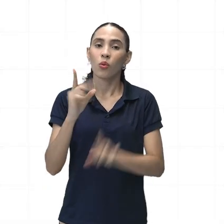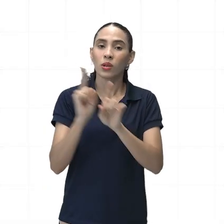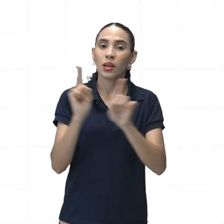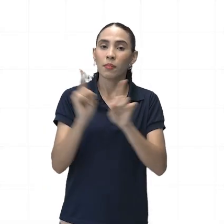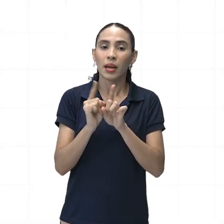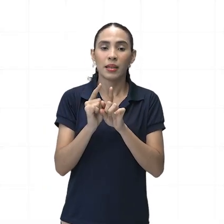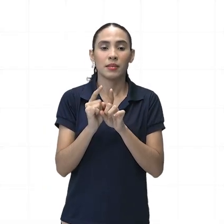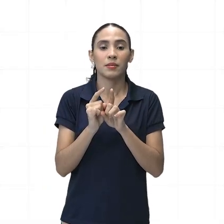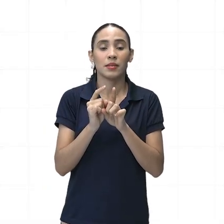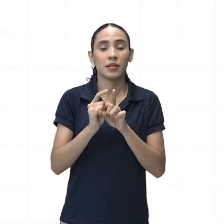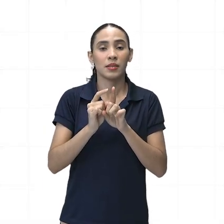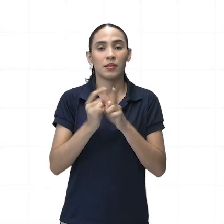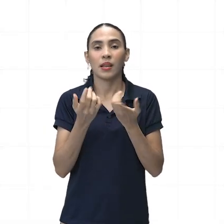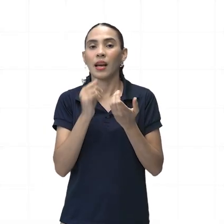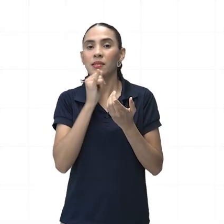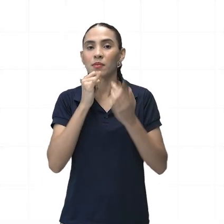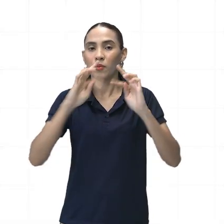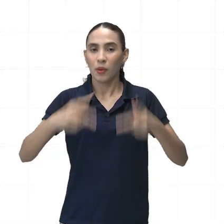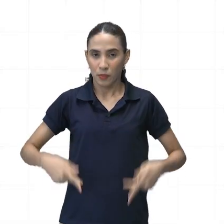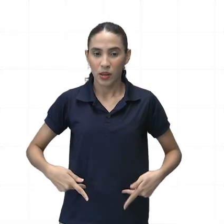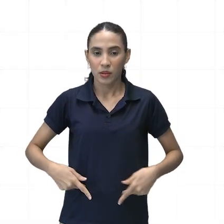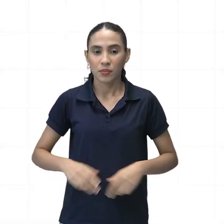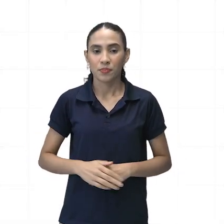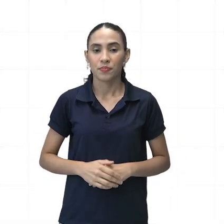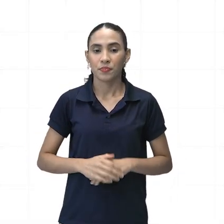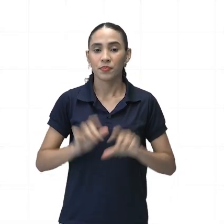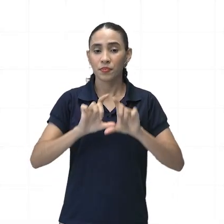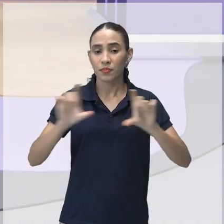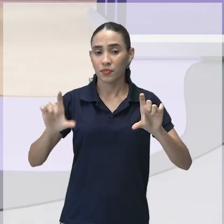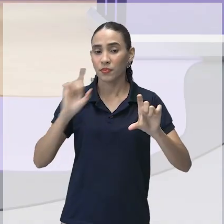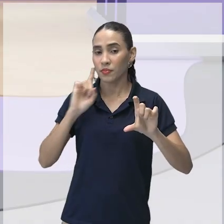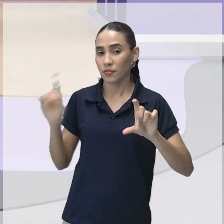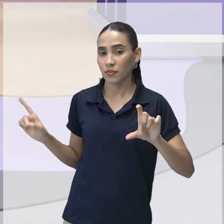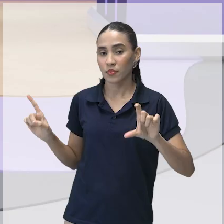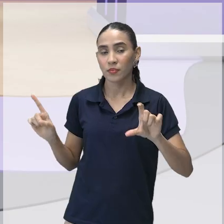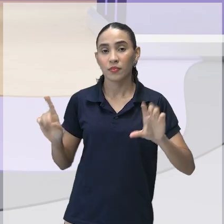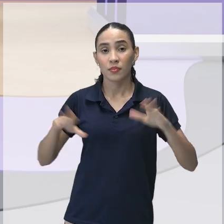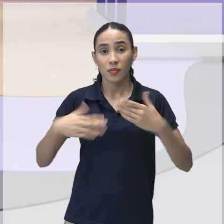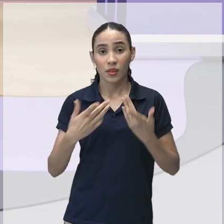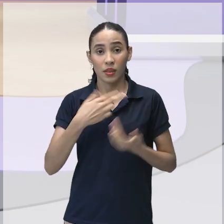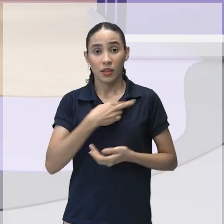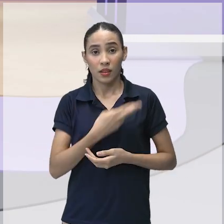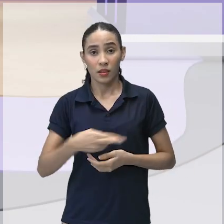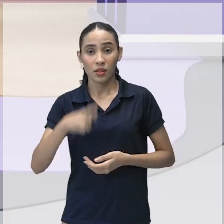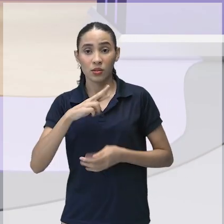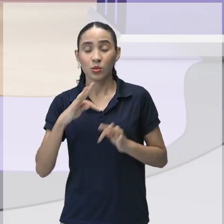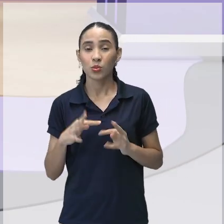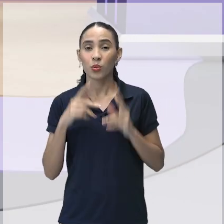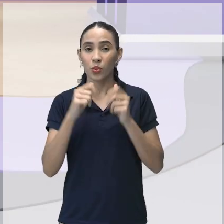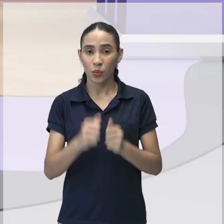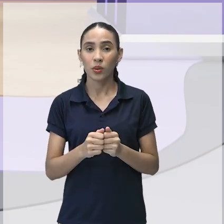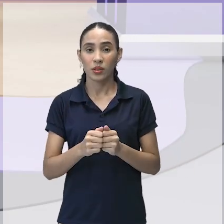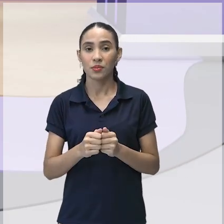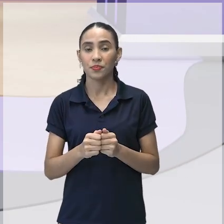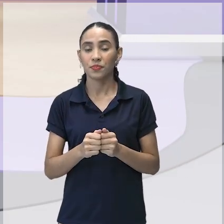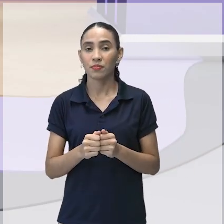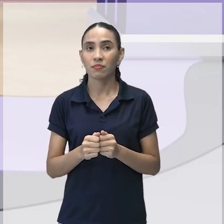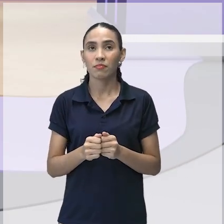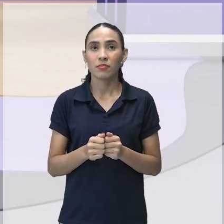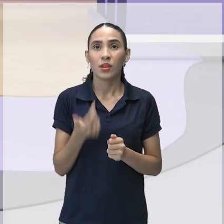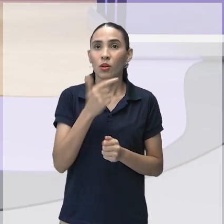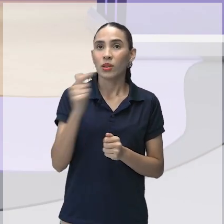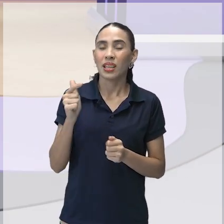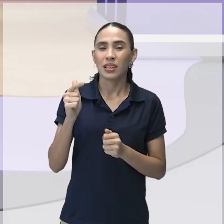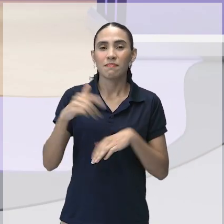nossos semelhantes. Esse último parágrafo ele é muito importante. Para as religiões, todas elas, não tem